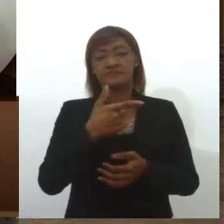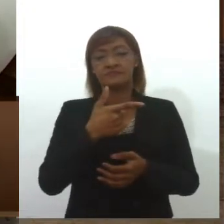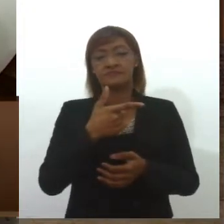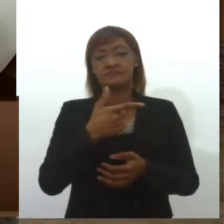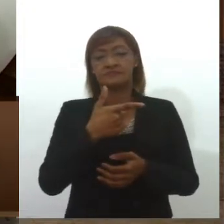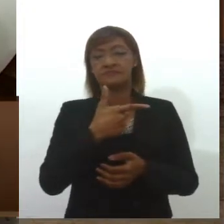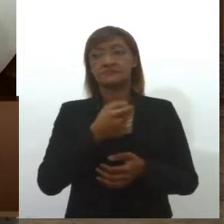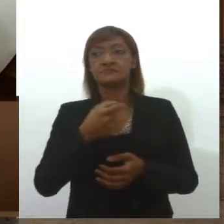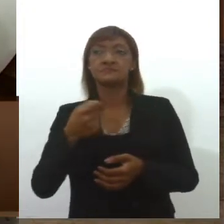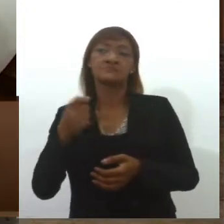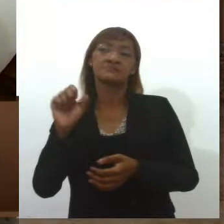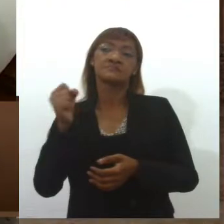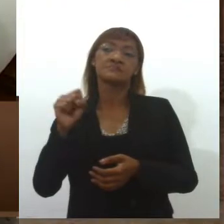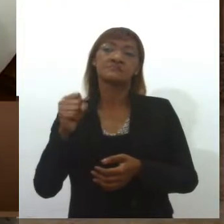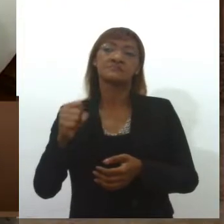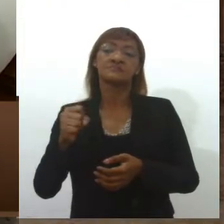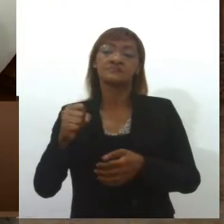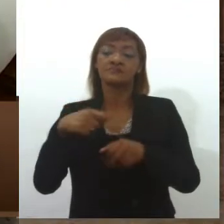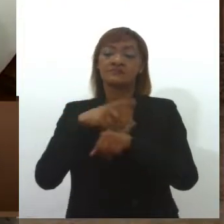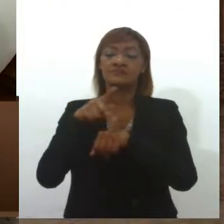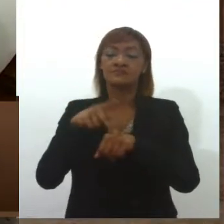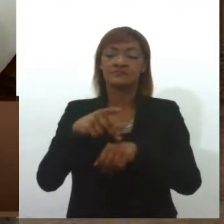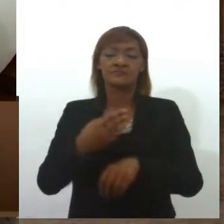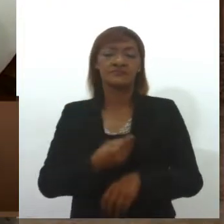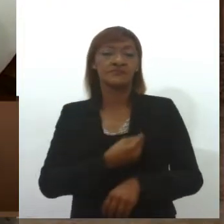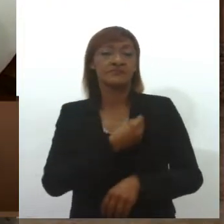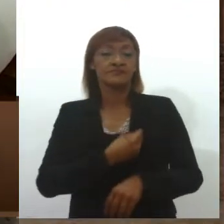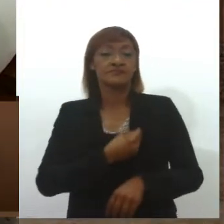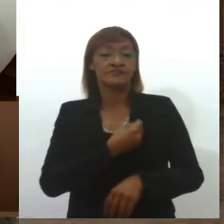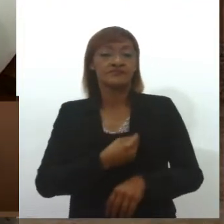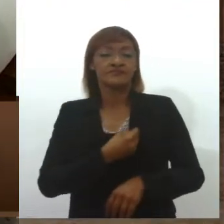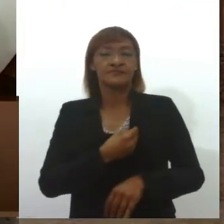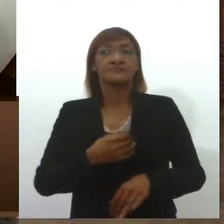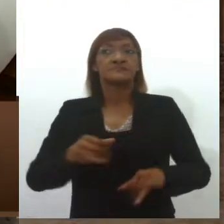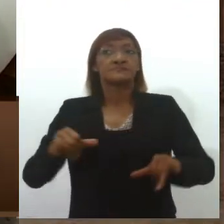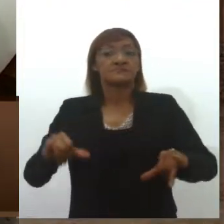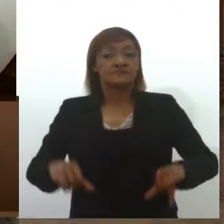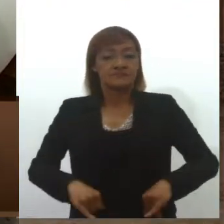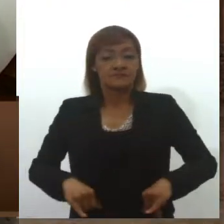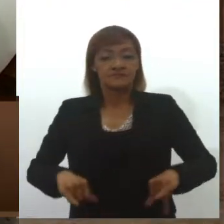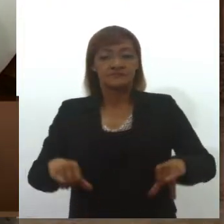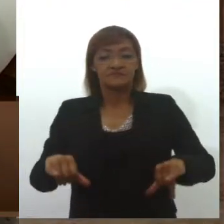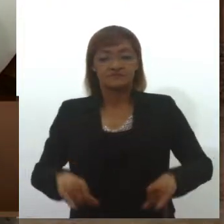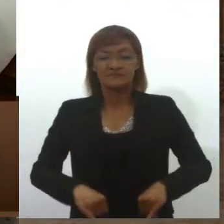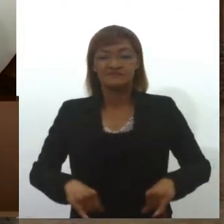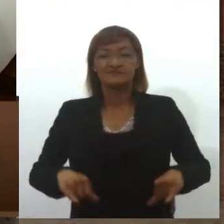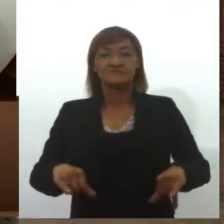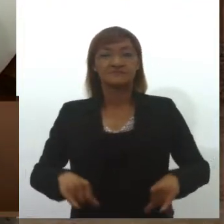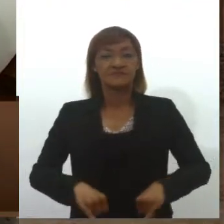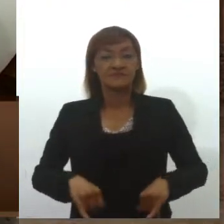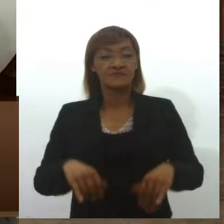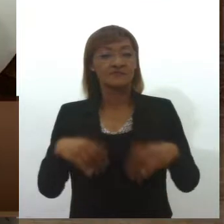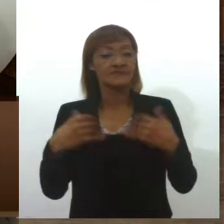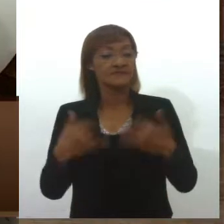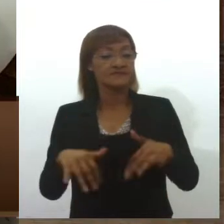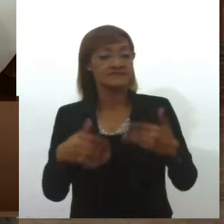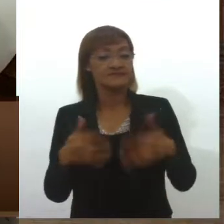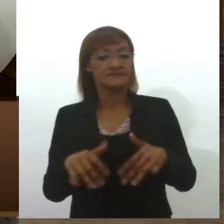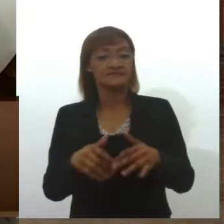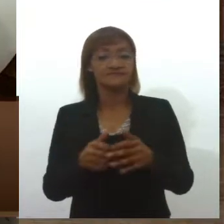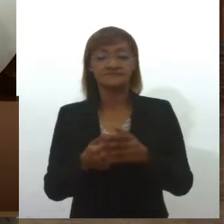uma grande crise econômica, né? Uma crise que teve um reflexo bem duro, não